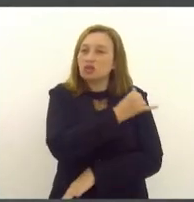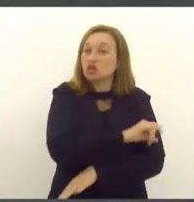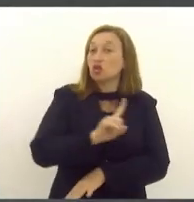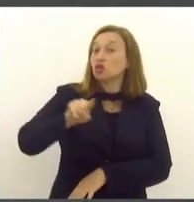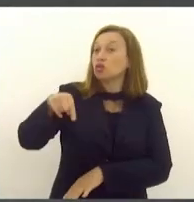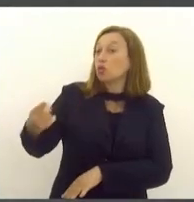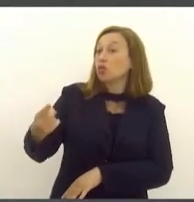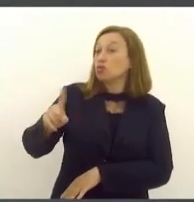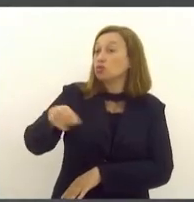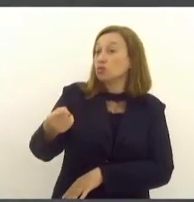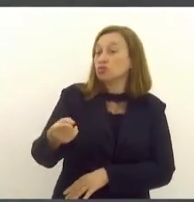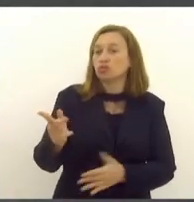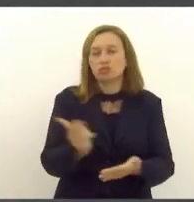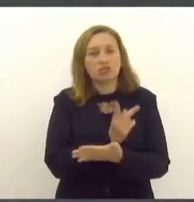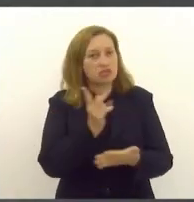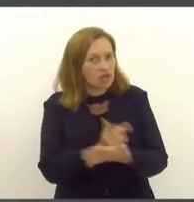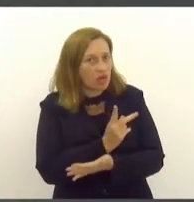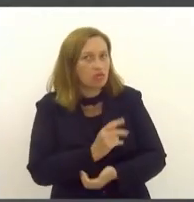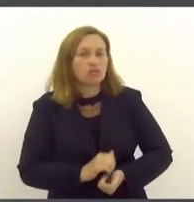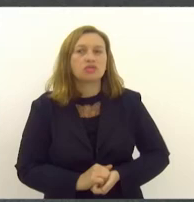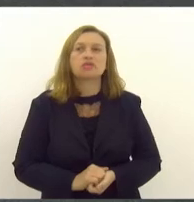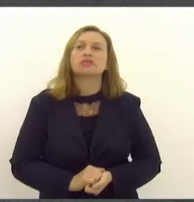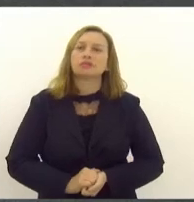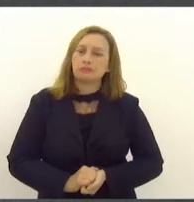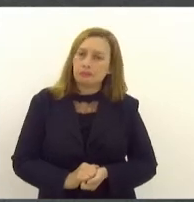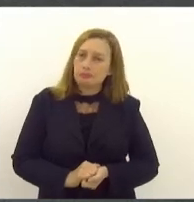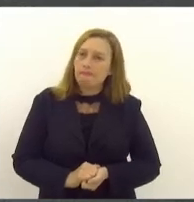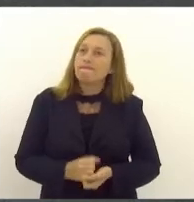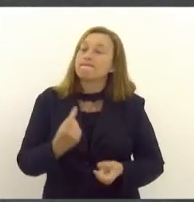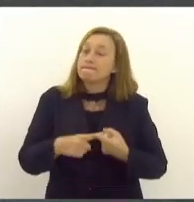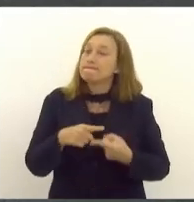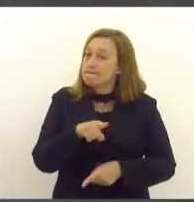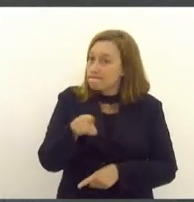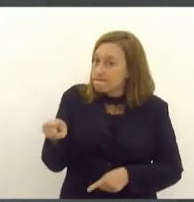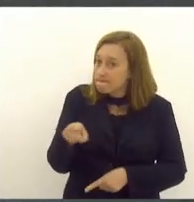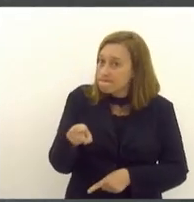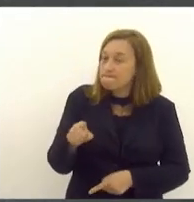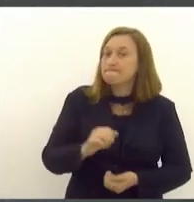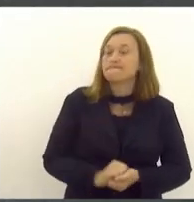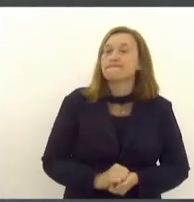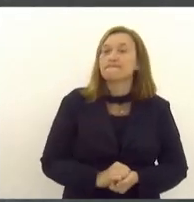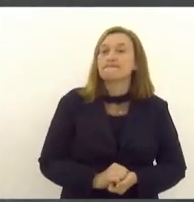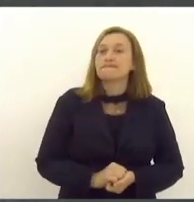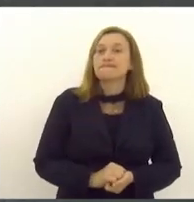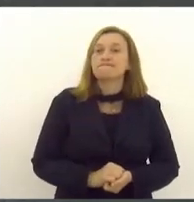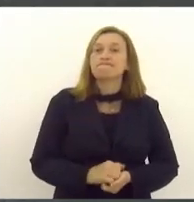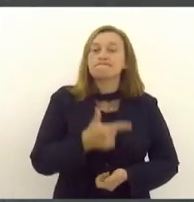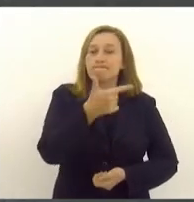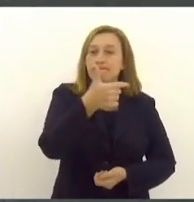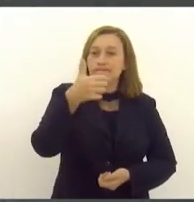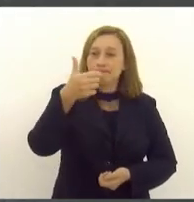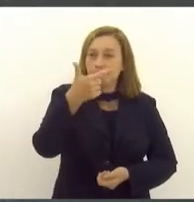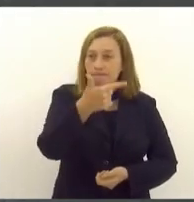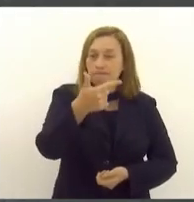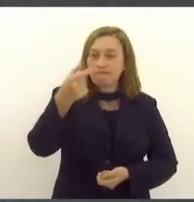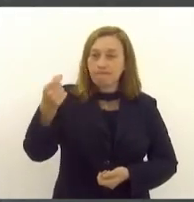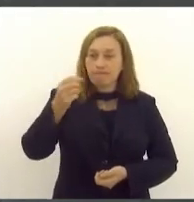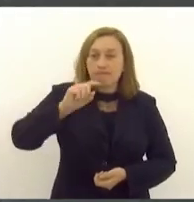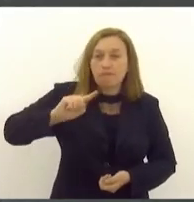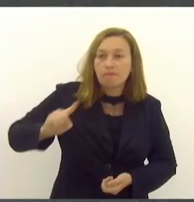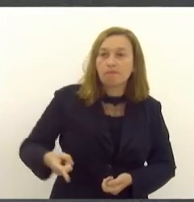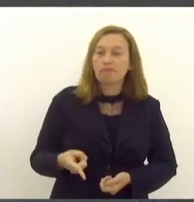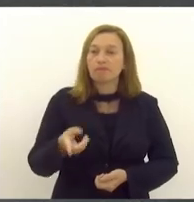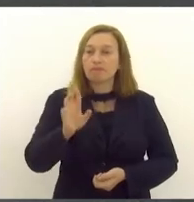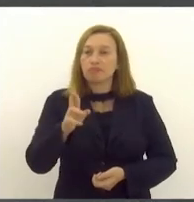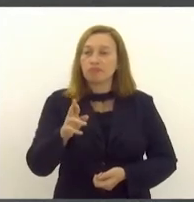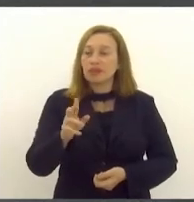outras aberrações e maus feitos o que ele levou aqui nessa Assembleia Legislativa 20 milhões de reais e